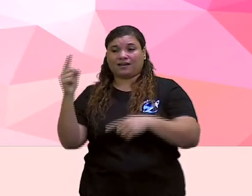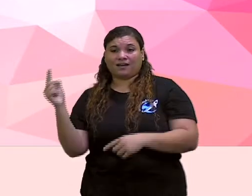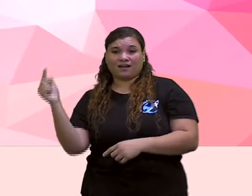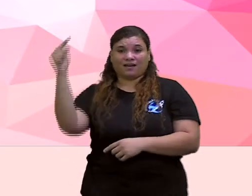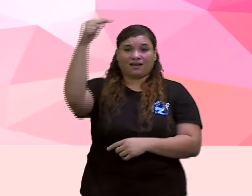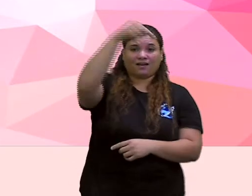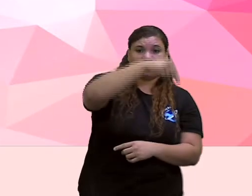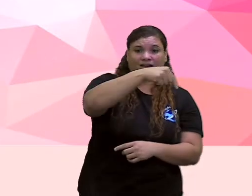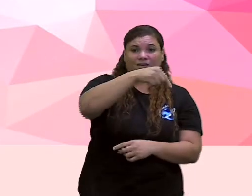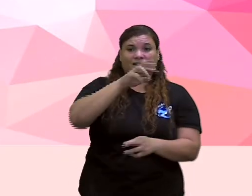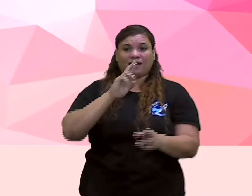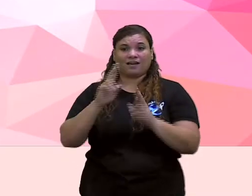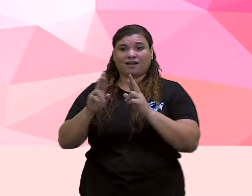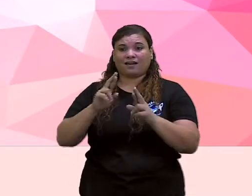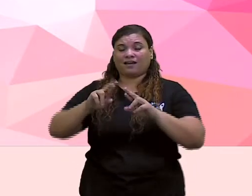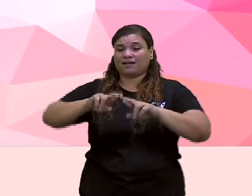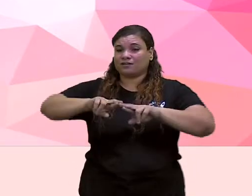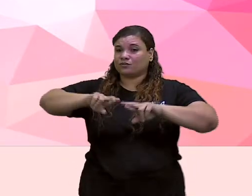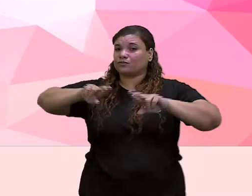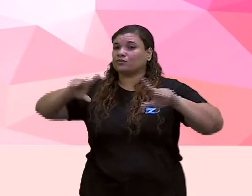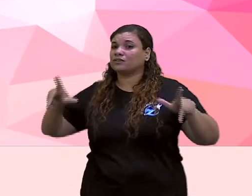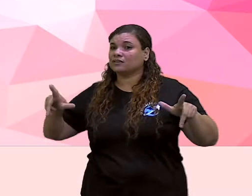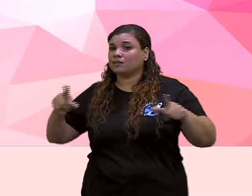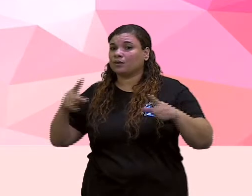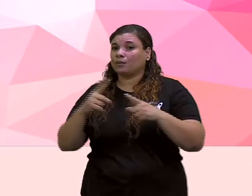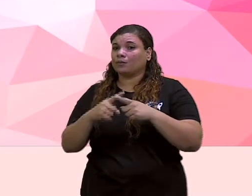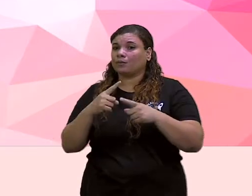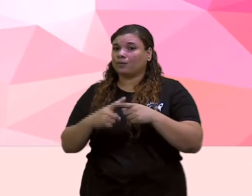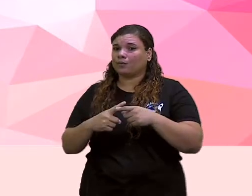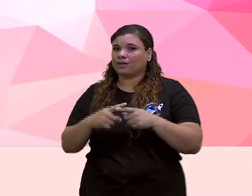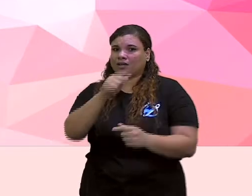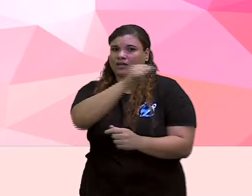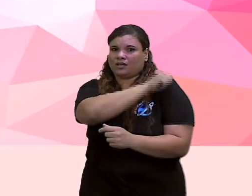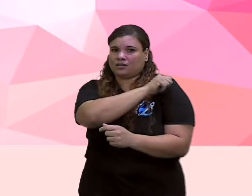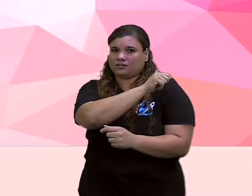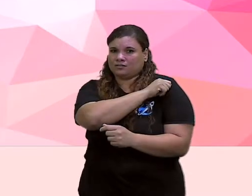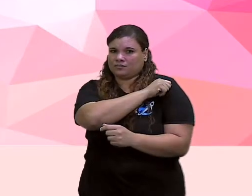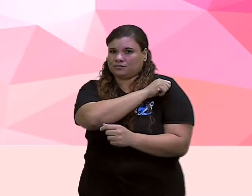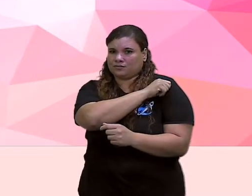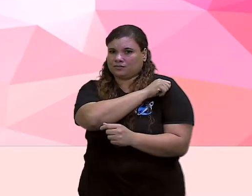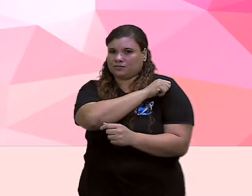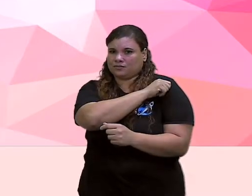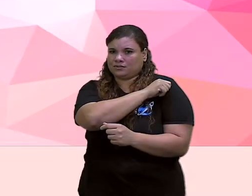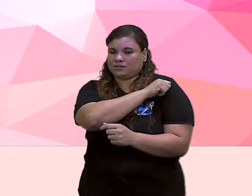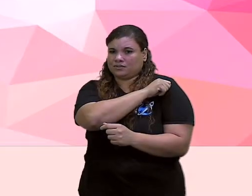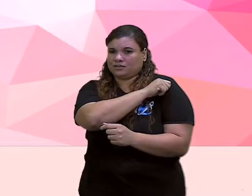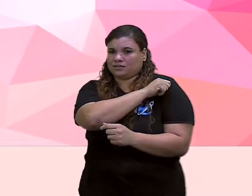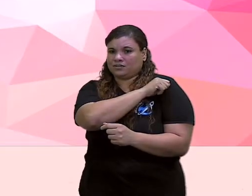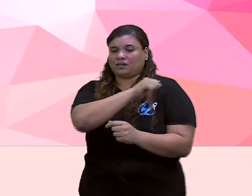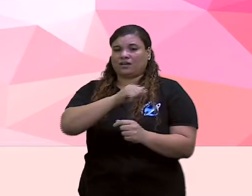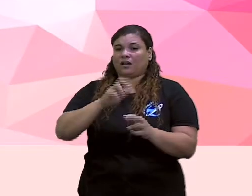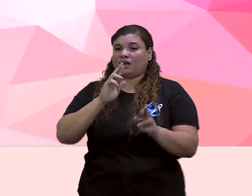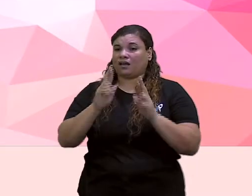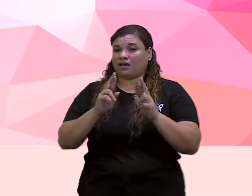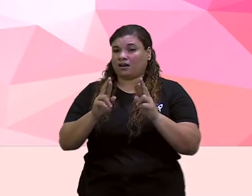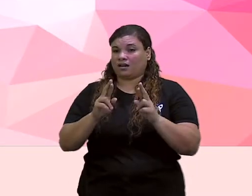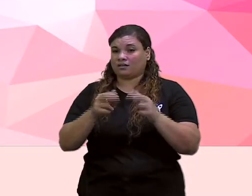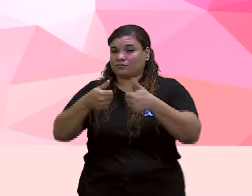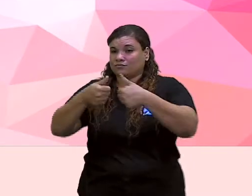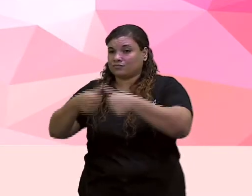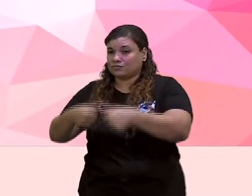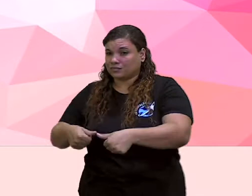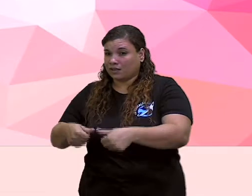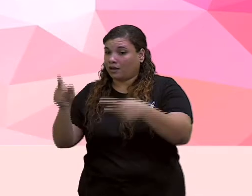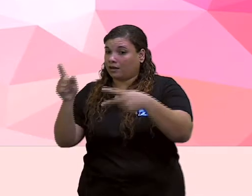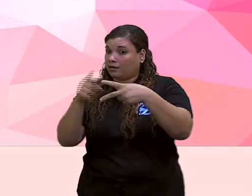que estabelecermos, né, que a gente já vai fazer uma análise aqui, né? Porque a gente sabe que o estudante, né, é o substantivo